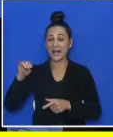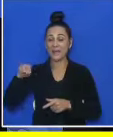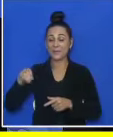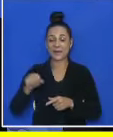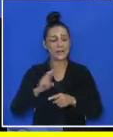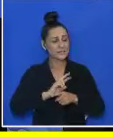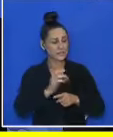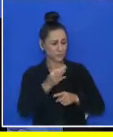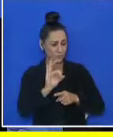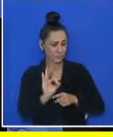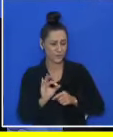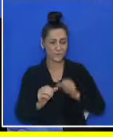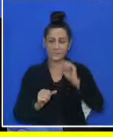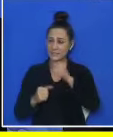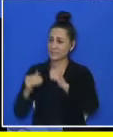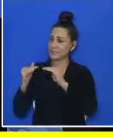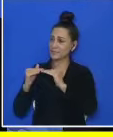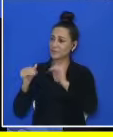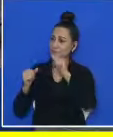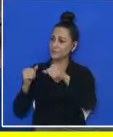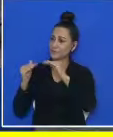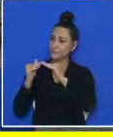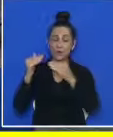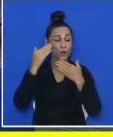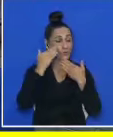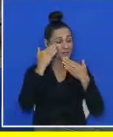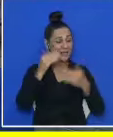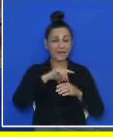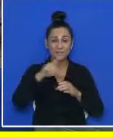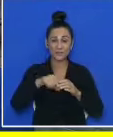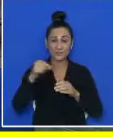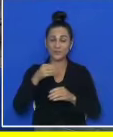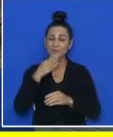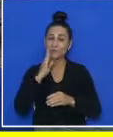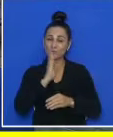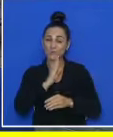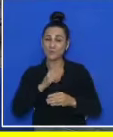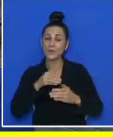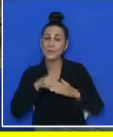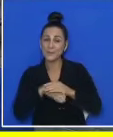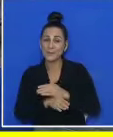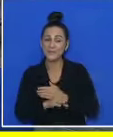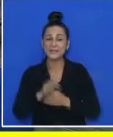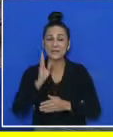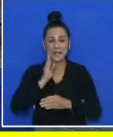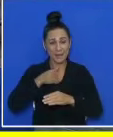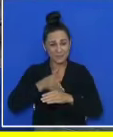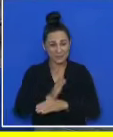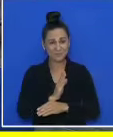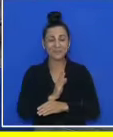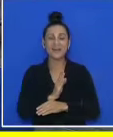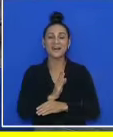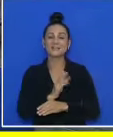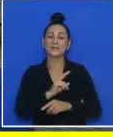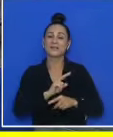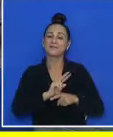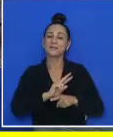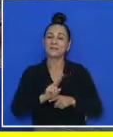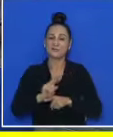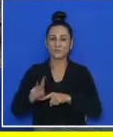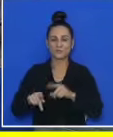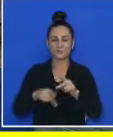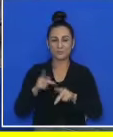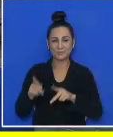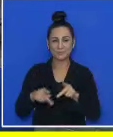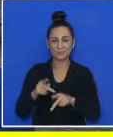Confirmo. Sim, confirmo. Obrigado. Sorteio da Time Mania realizado, validado por nossas auditoras